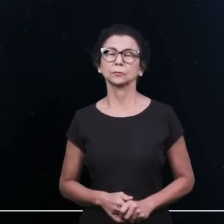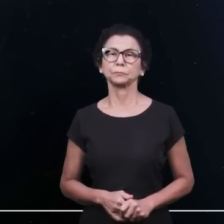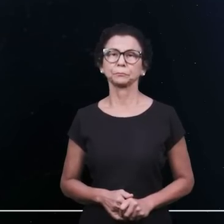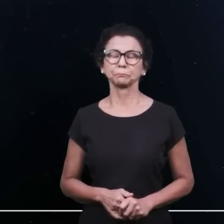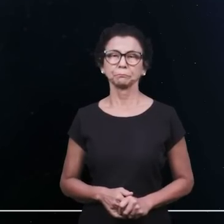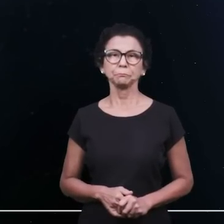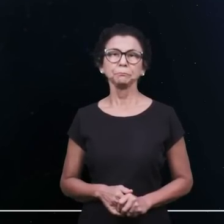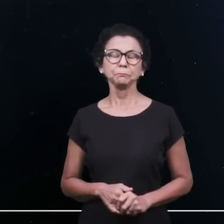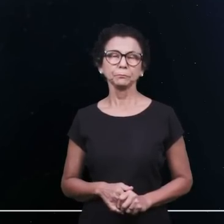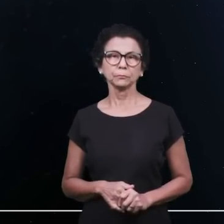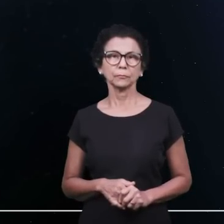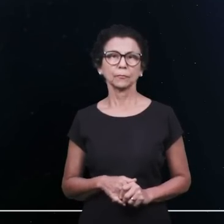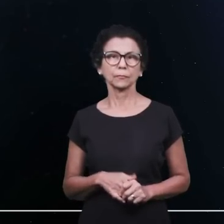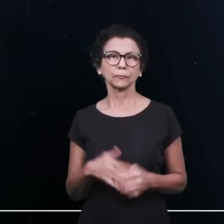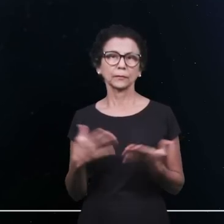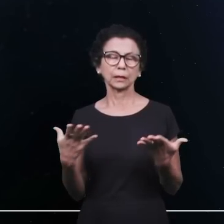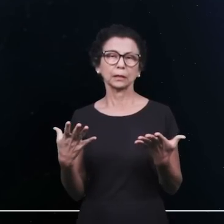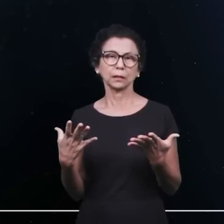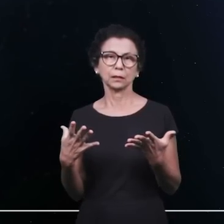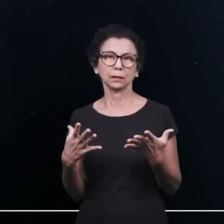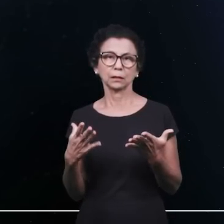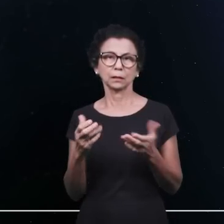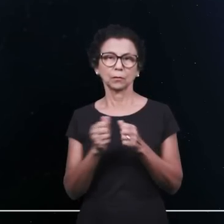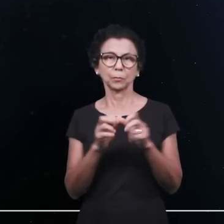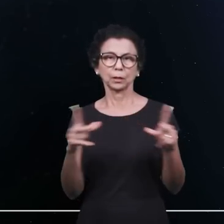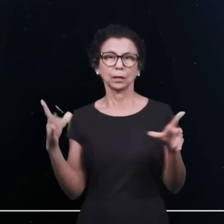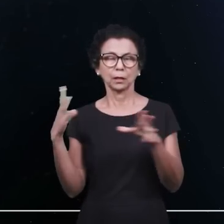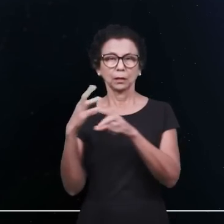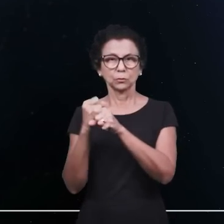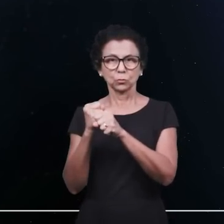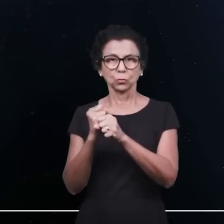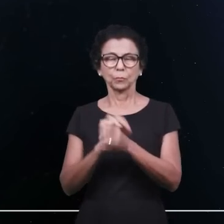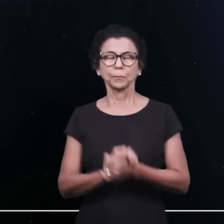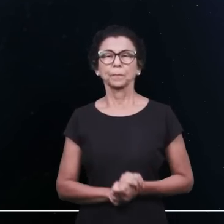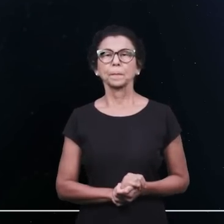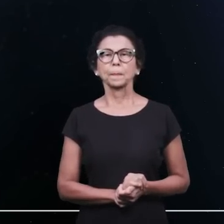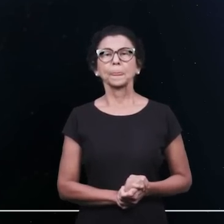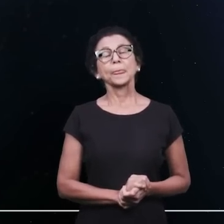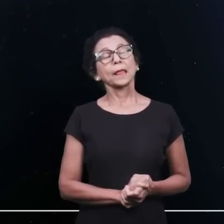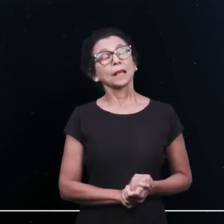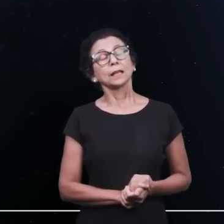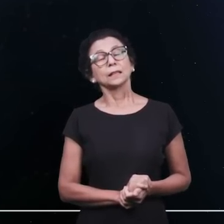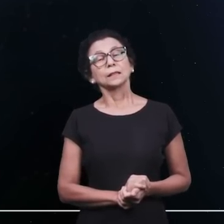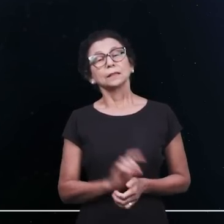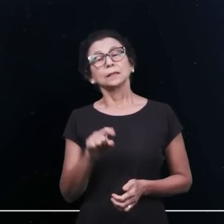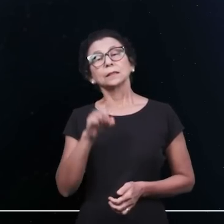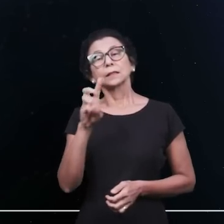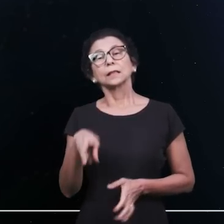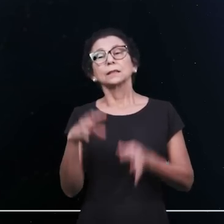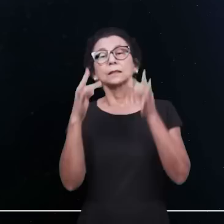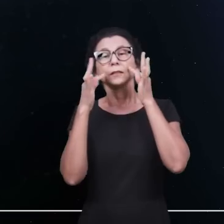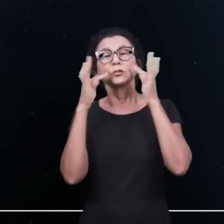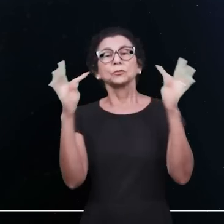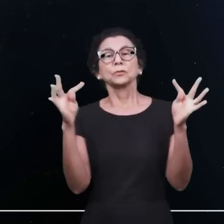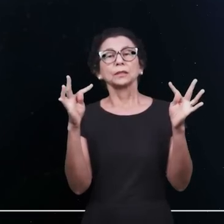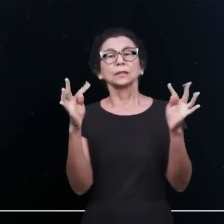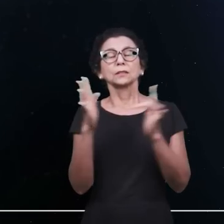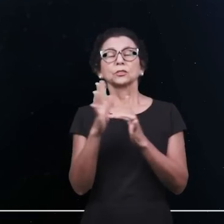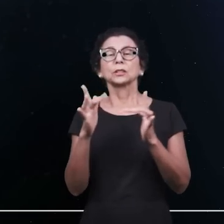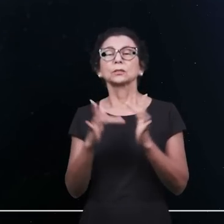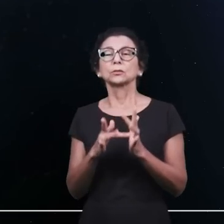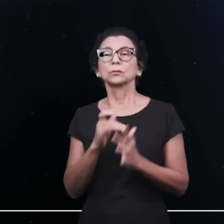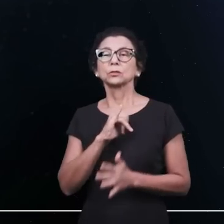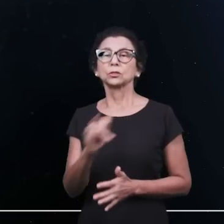conclusão da Bíblia, né, do livro de Apocalipse da Bíblia, aquele que testifica essas coisas diz: certamente cedo venho,